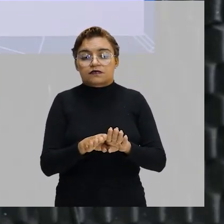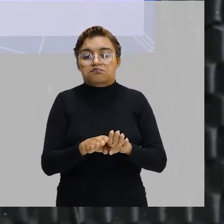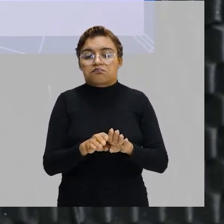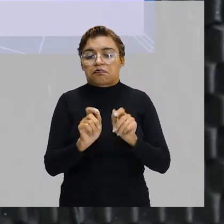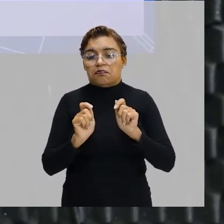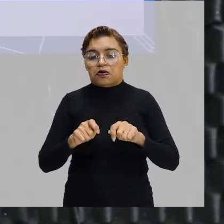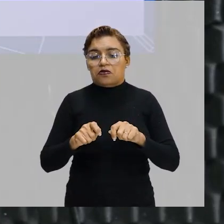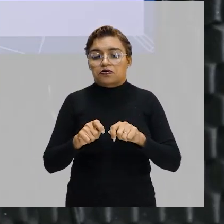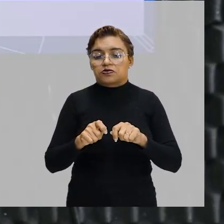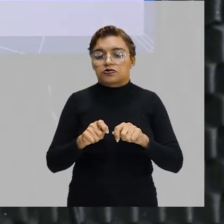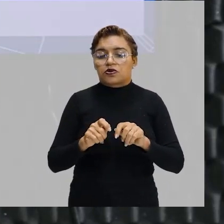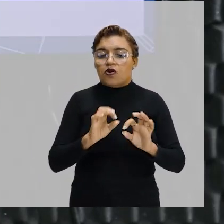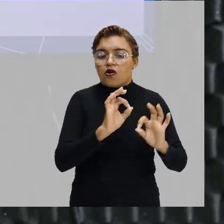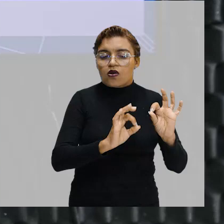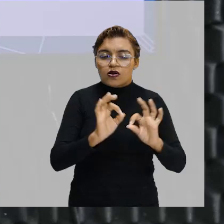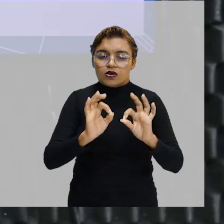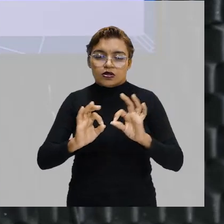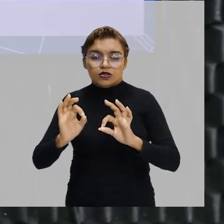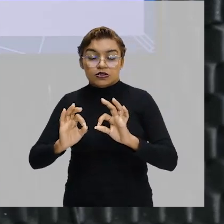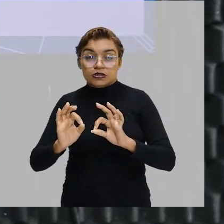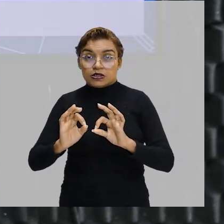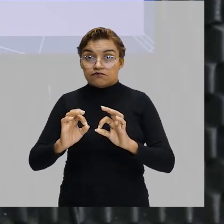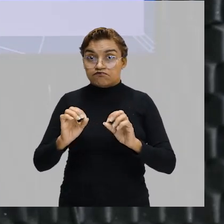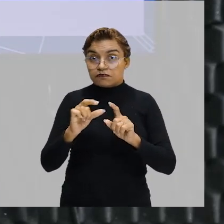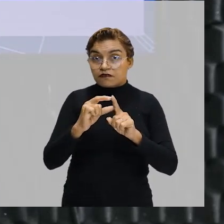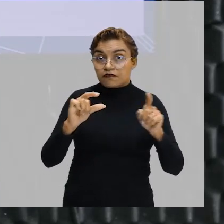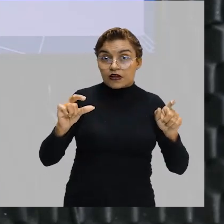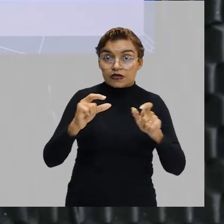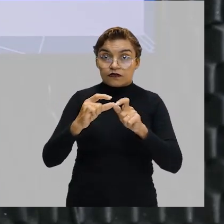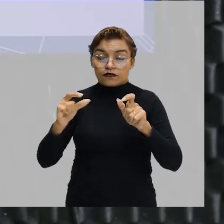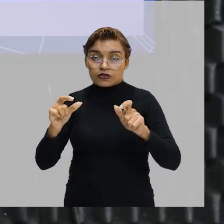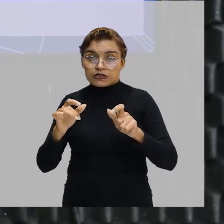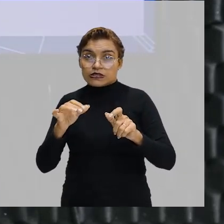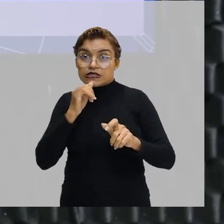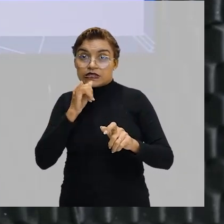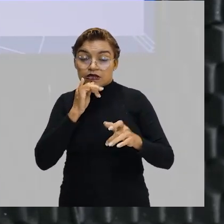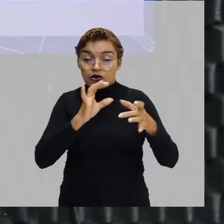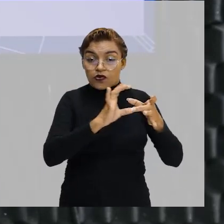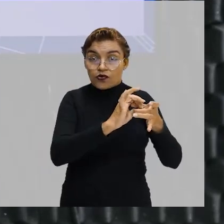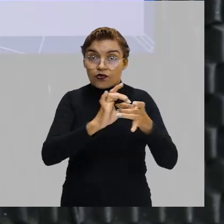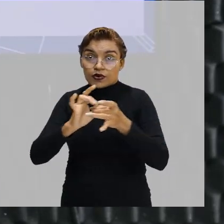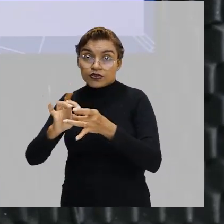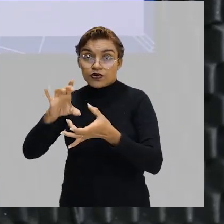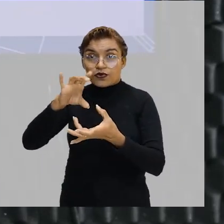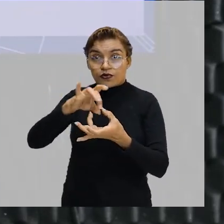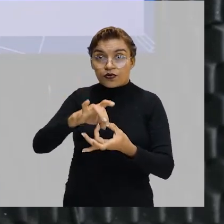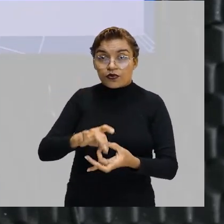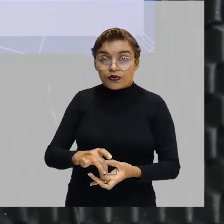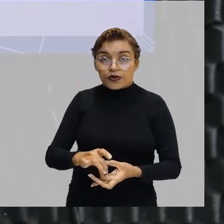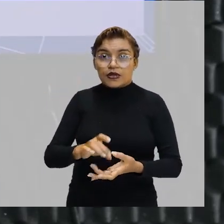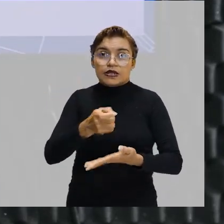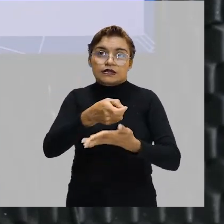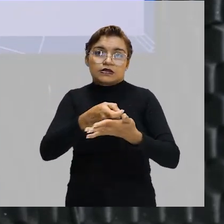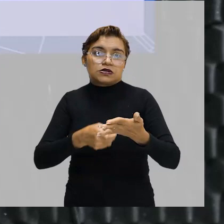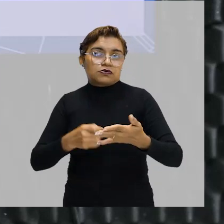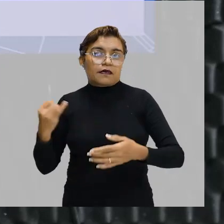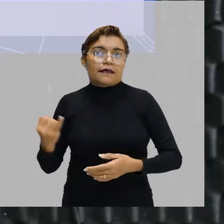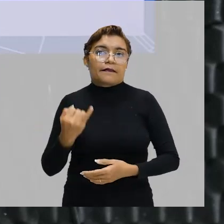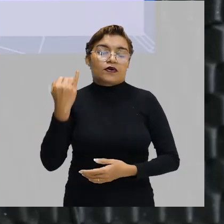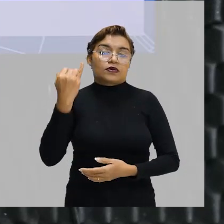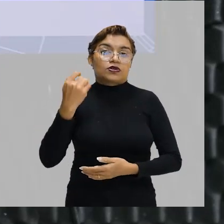tá, essas orações como um fator indispensável, claro, na coesão e na coerência textual. Muito importante na